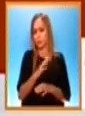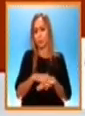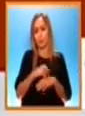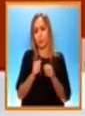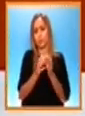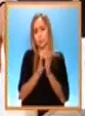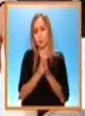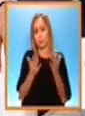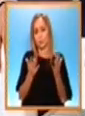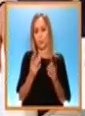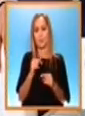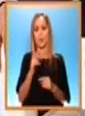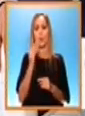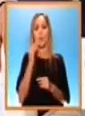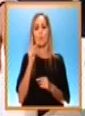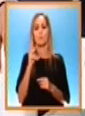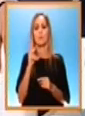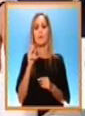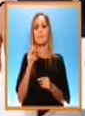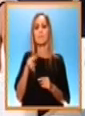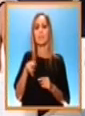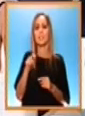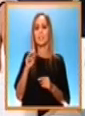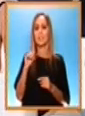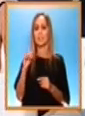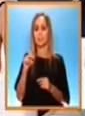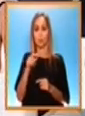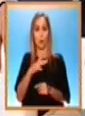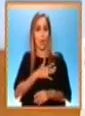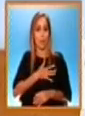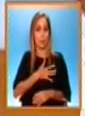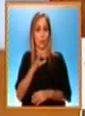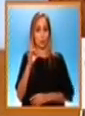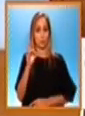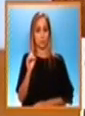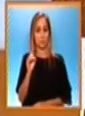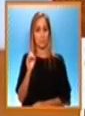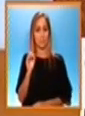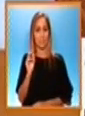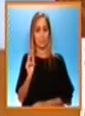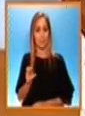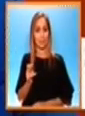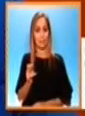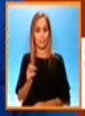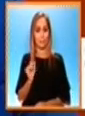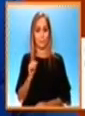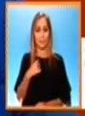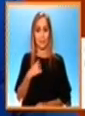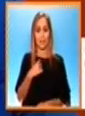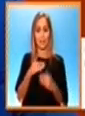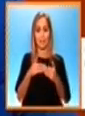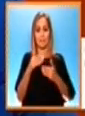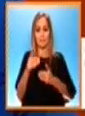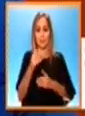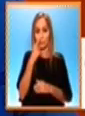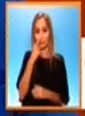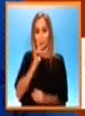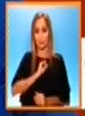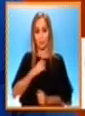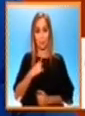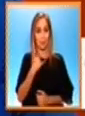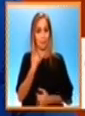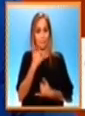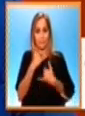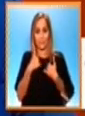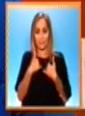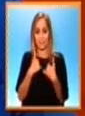bem dizer. Então, e como é que é, Vanessa, tu adoras os anos 60? Portanto, é a minha época favorita. Sim, eu estou em casa, para mim é uma